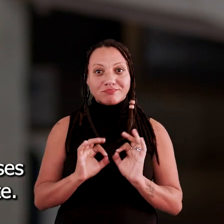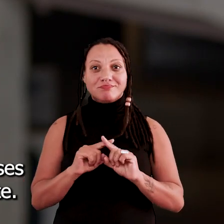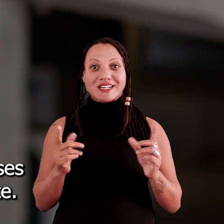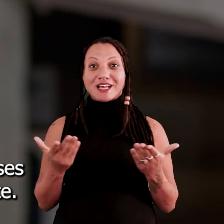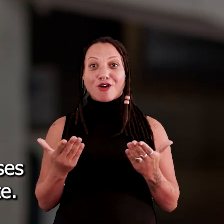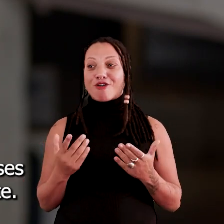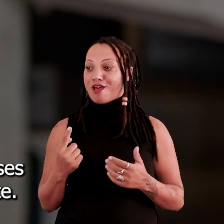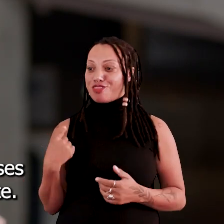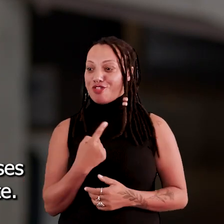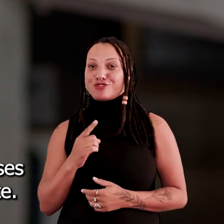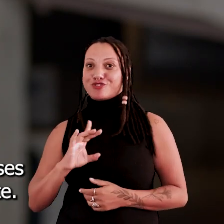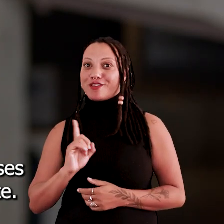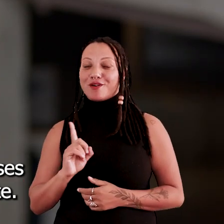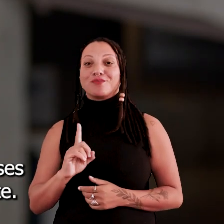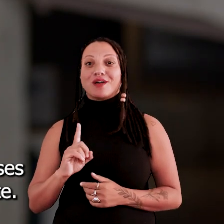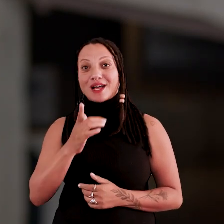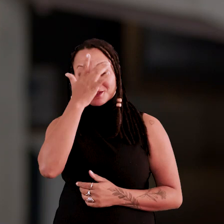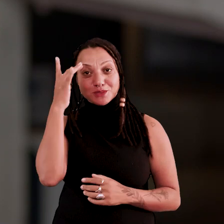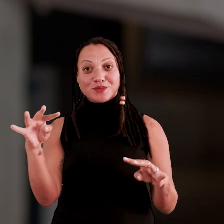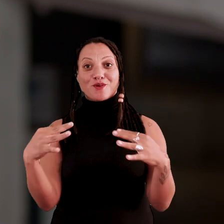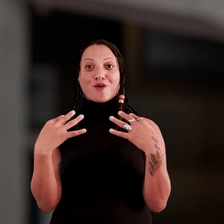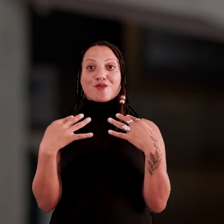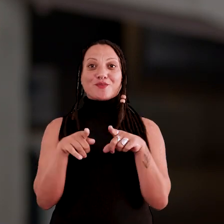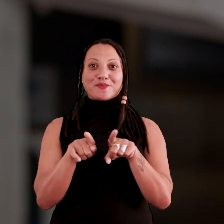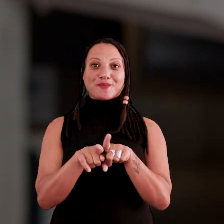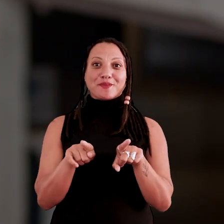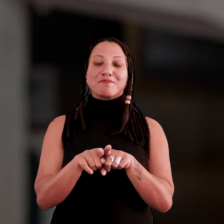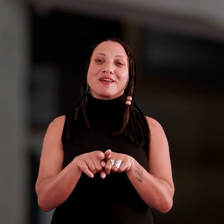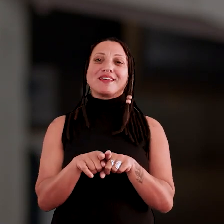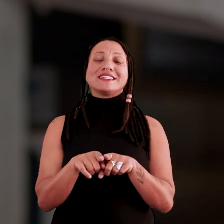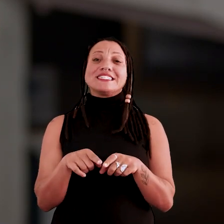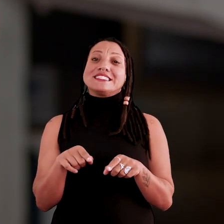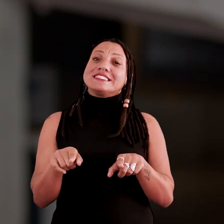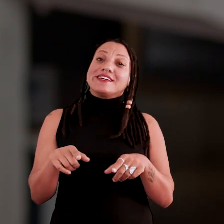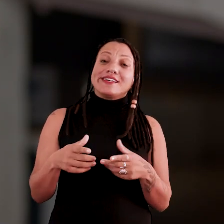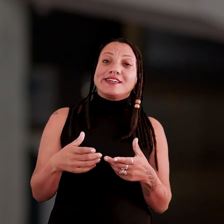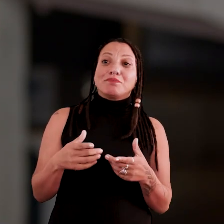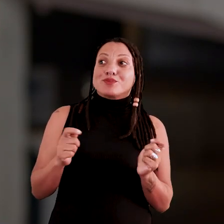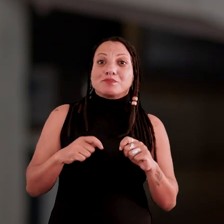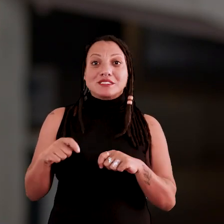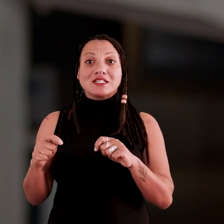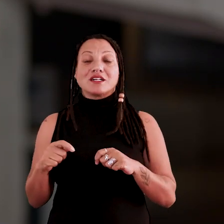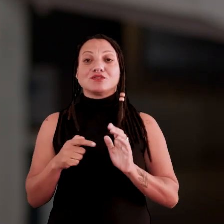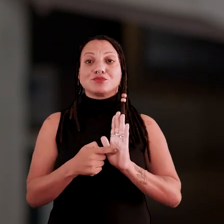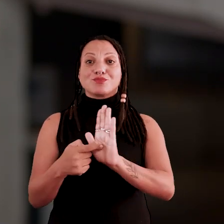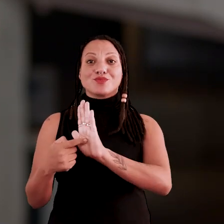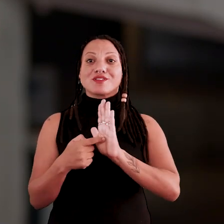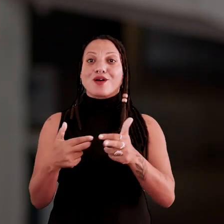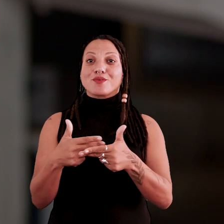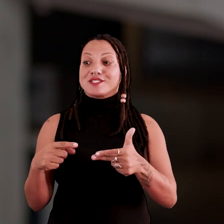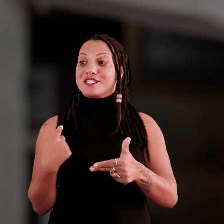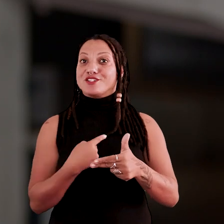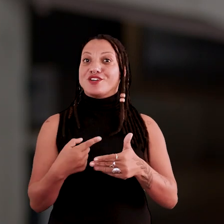muito fechados no nosso próprio ambiente. Então, meu trabalho ele foi um resultado de muitos interesses